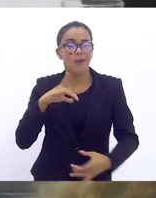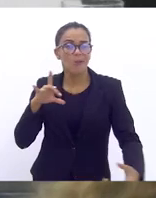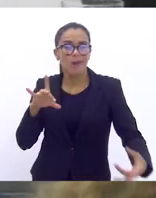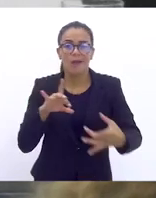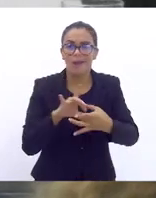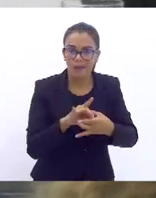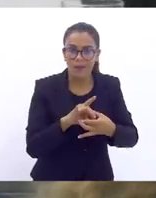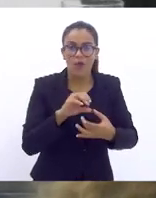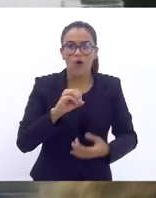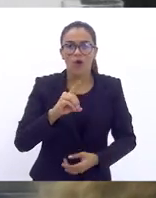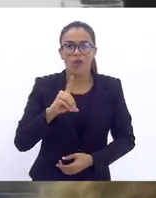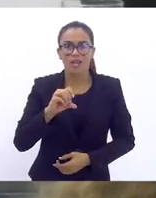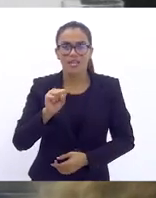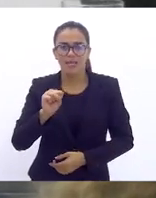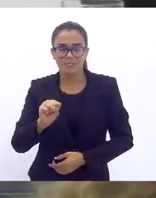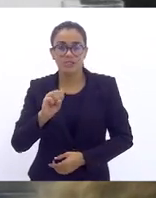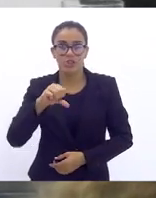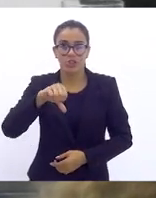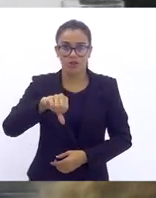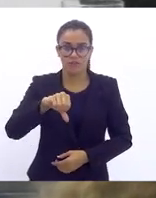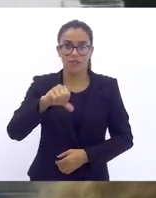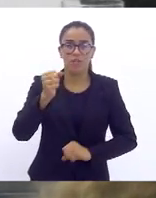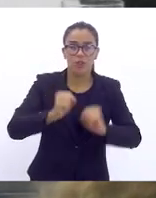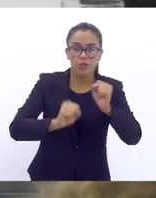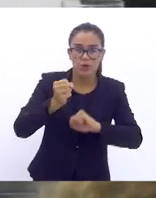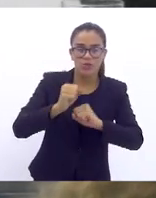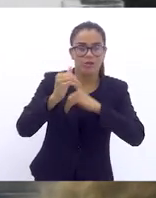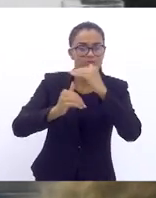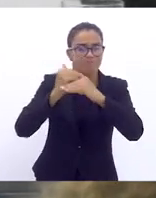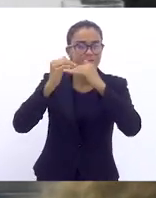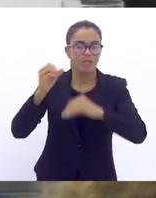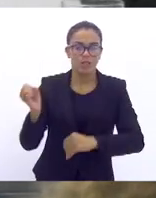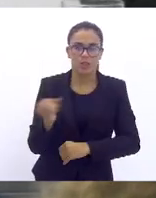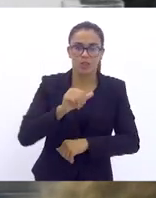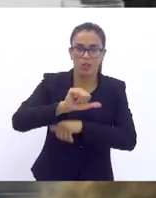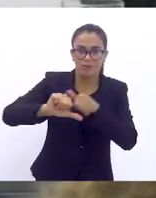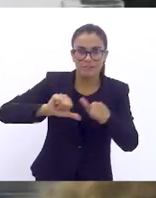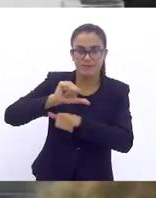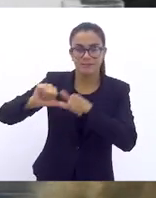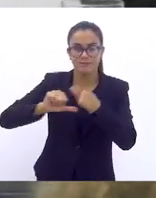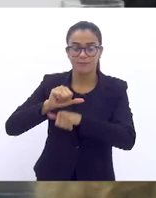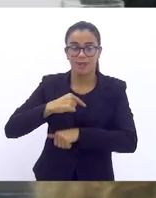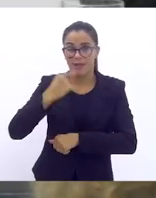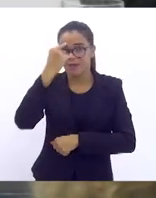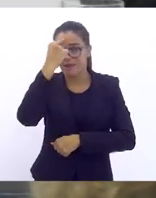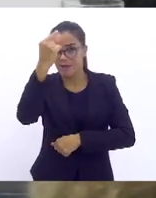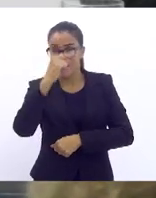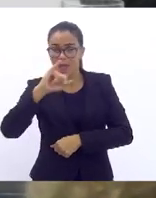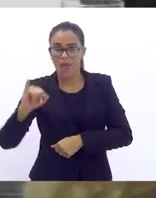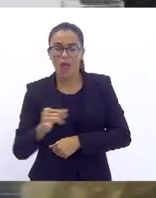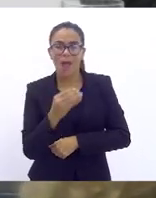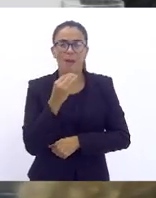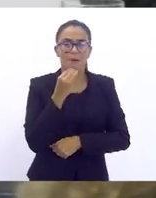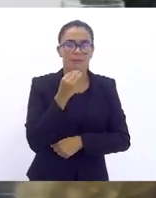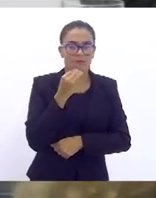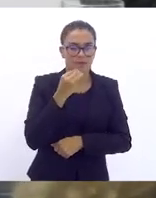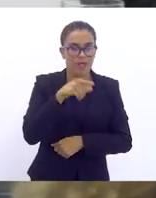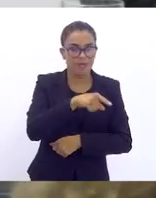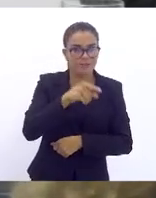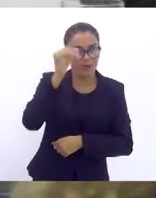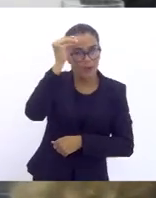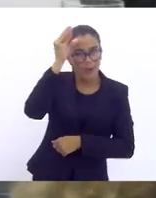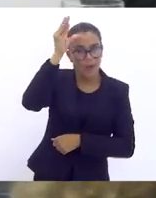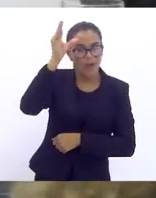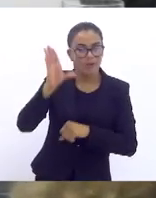com uma ds9 que a indústria de inovação e infraestrutura A ideia é que a gente possa aproveitar esse conhecimento para transformar